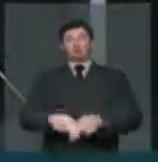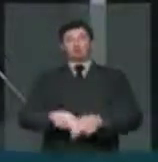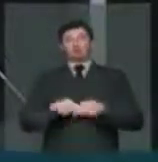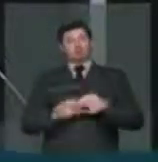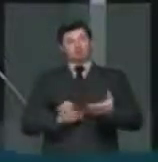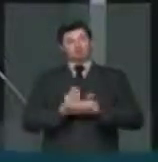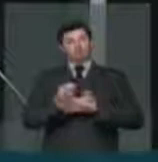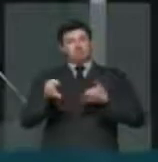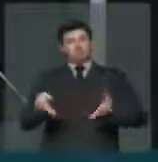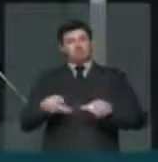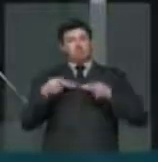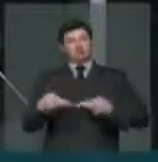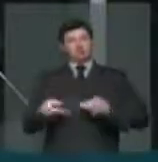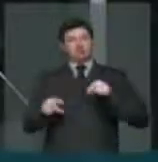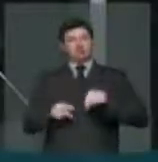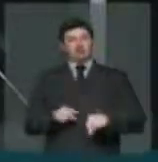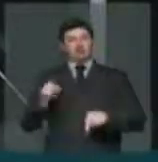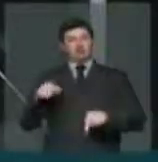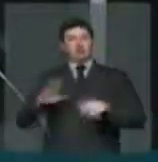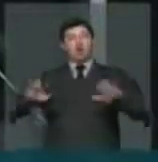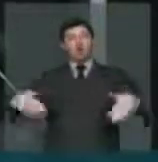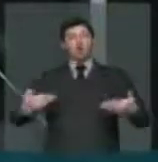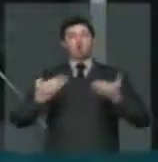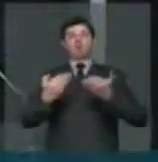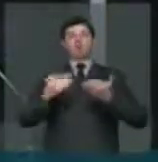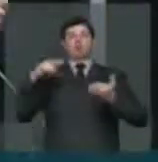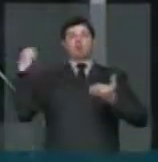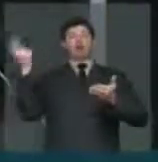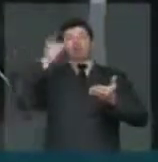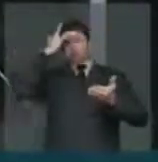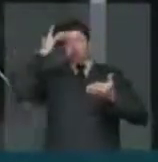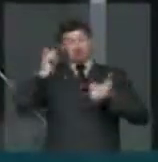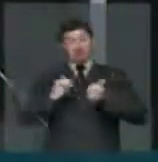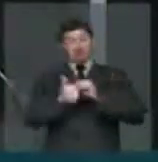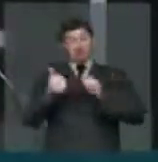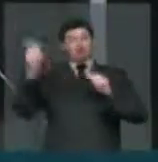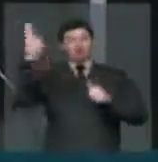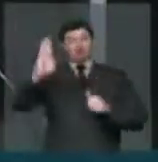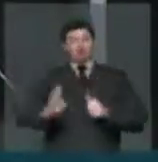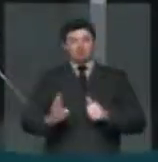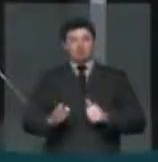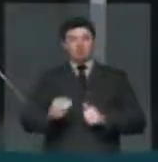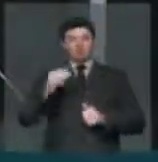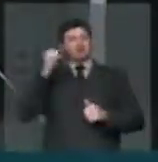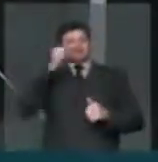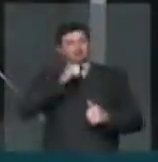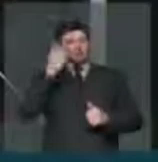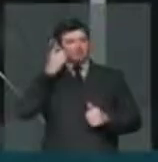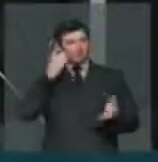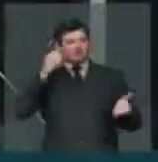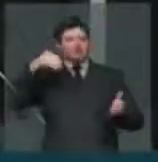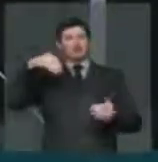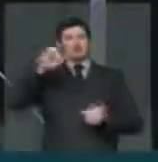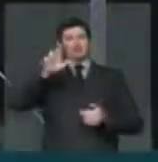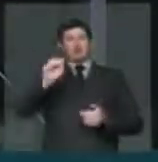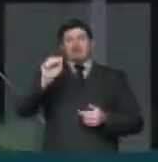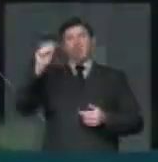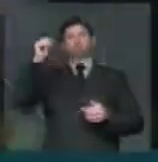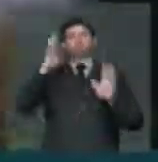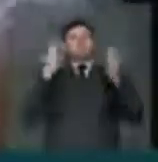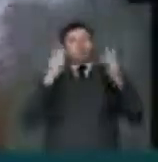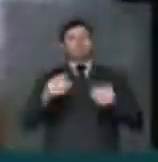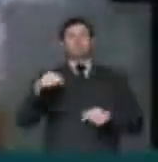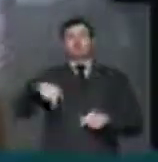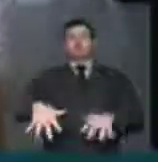que a aprovação desse projeto é homenagem a todos os atletas brasileiros. Deputada Mara Gabrilli e esse parlamento está de